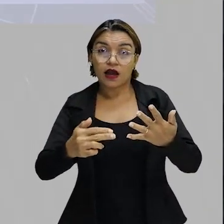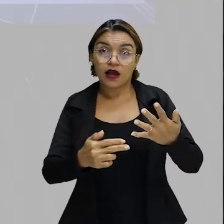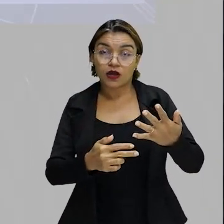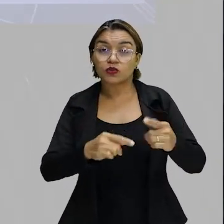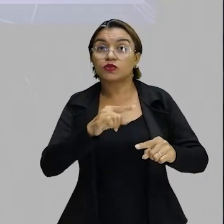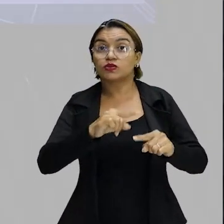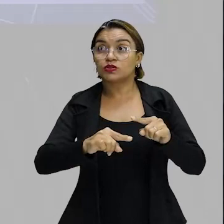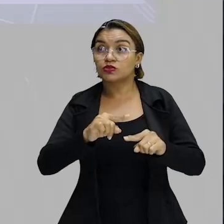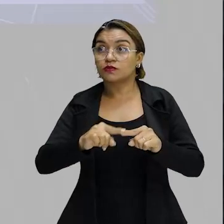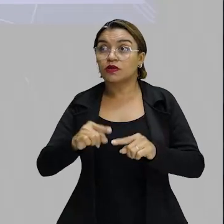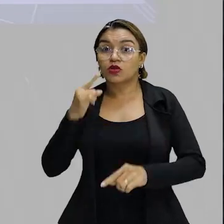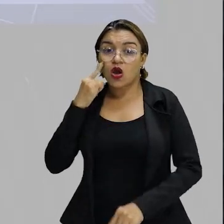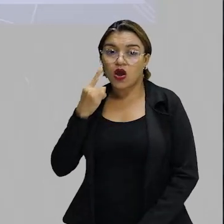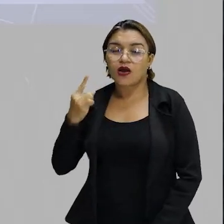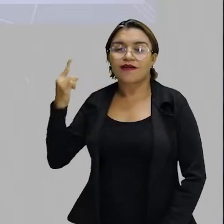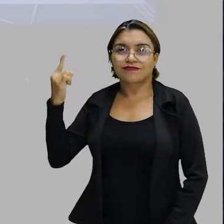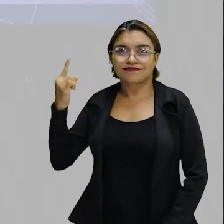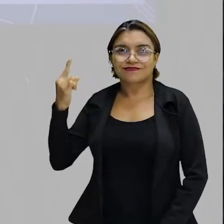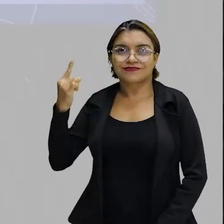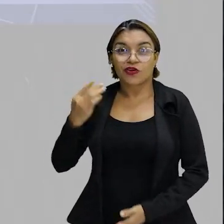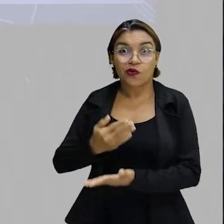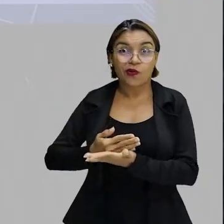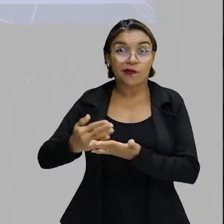o início aqui, ó, na África.